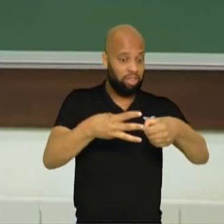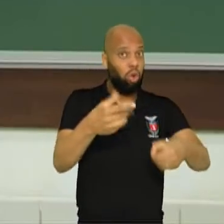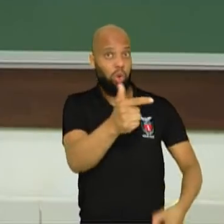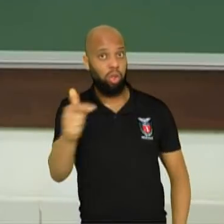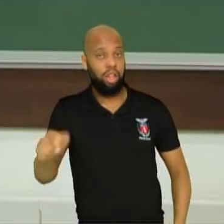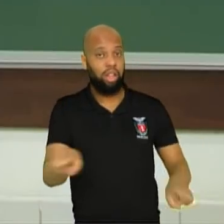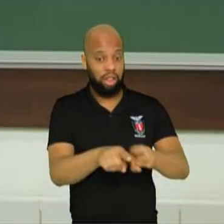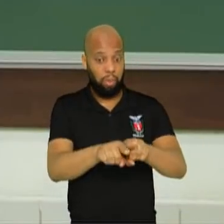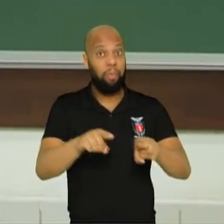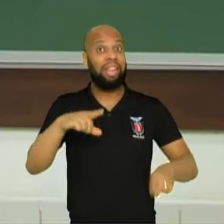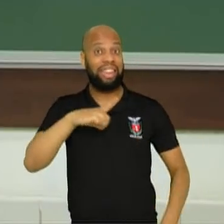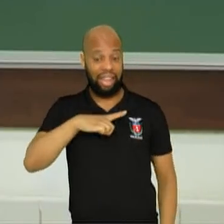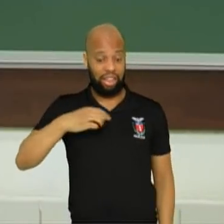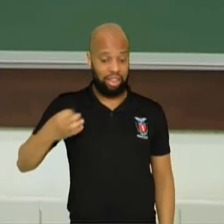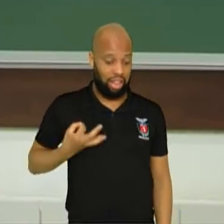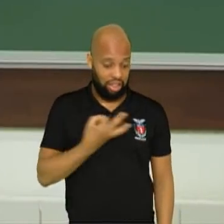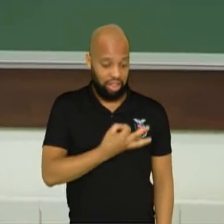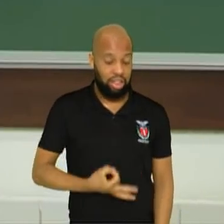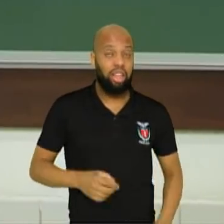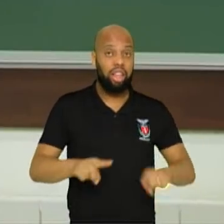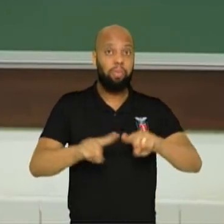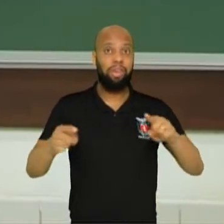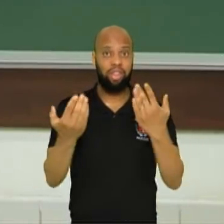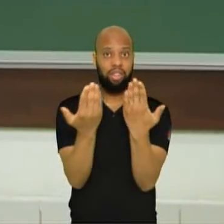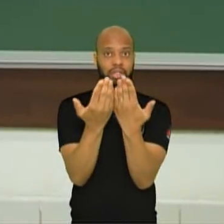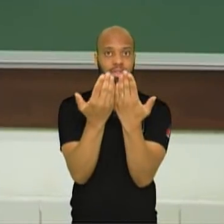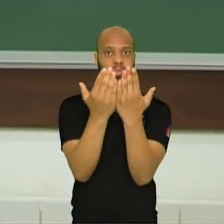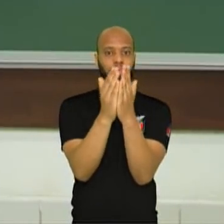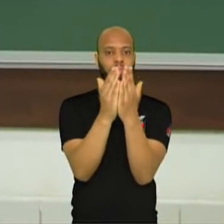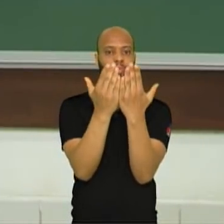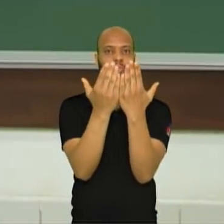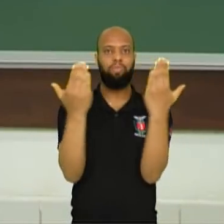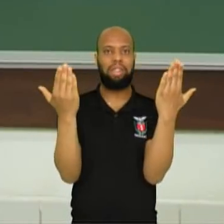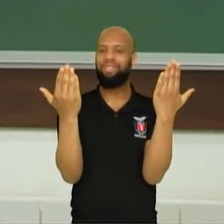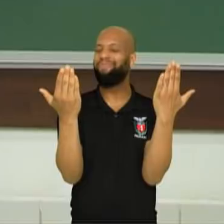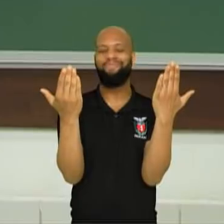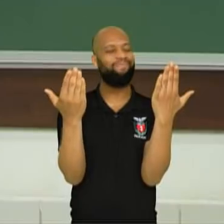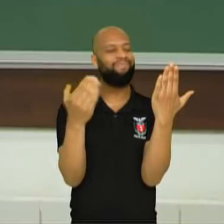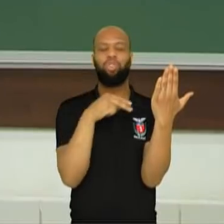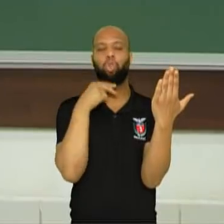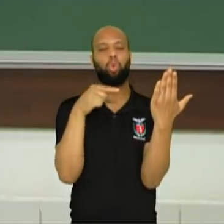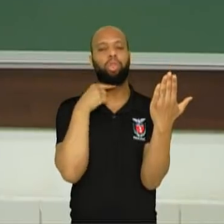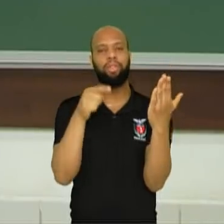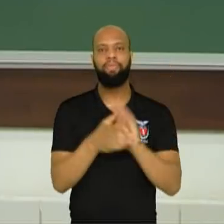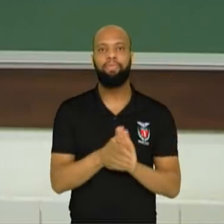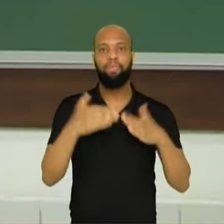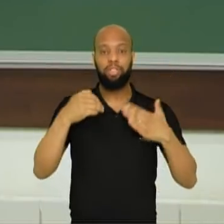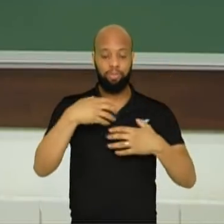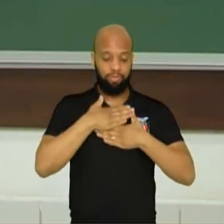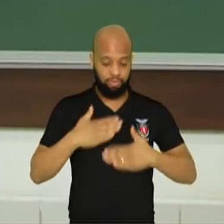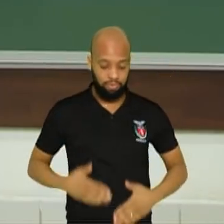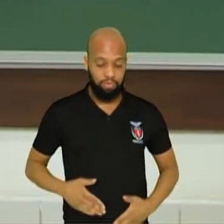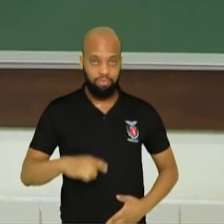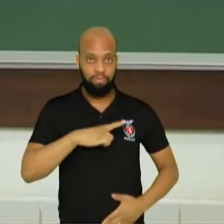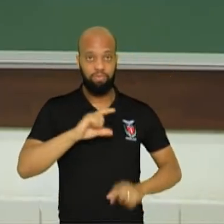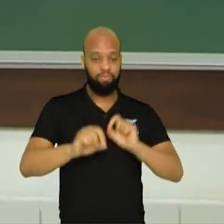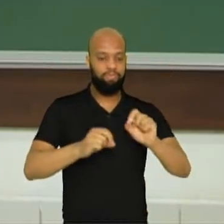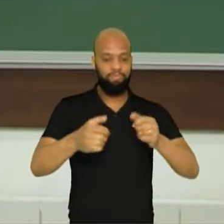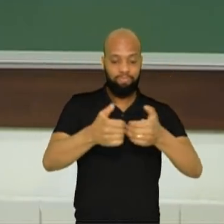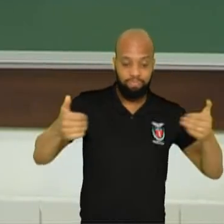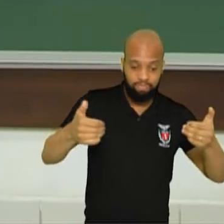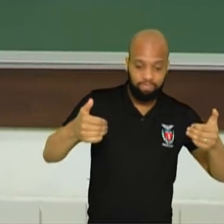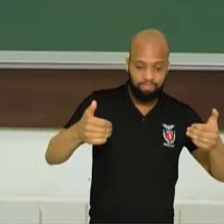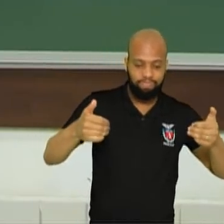ter poro, ela é assimétrica. Então, o corpo dela vai ter partes diferentes. A gente não vai conseguir